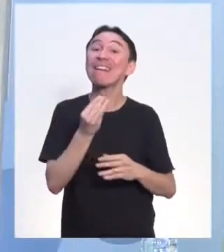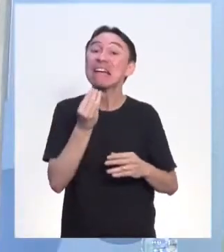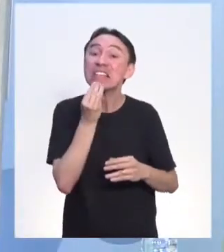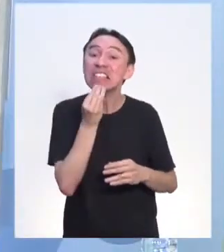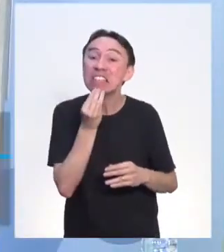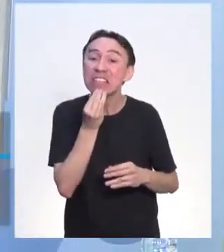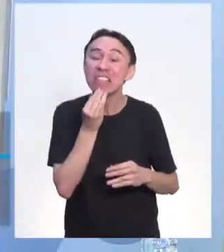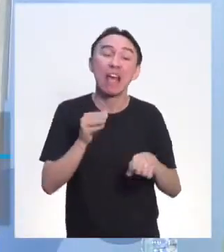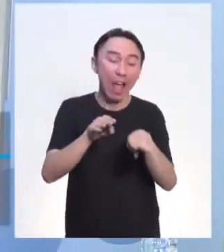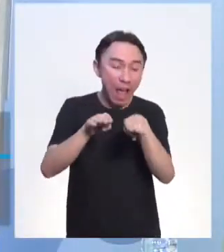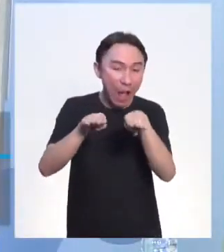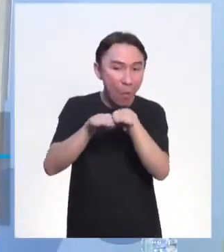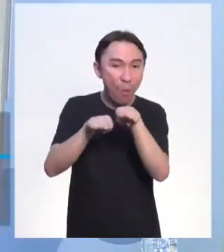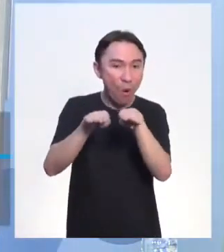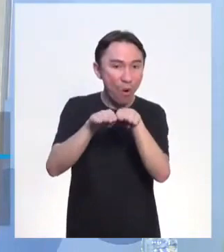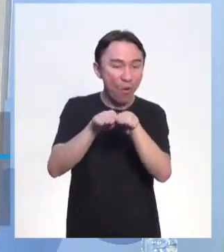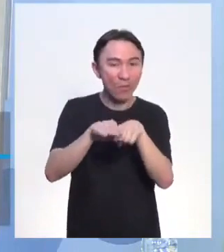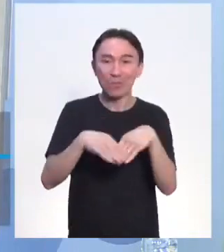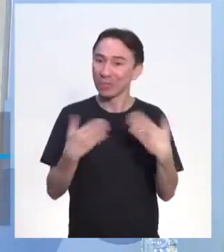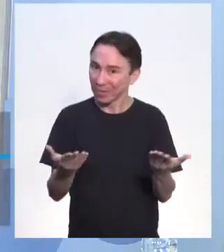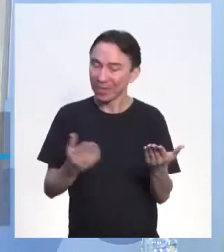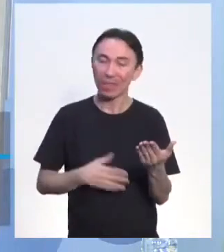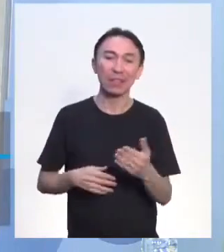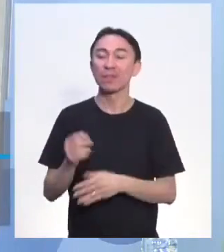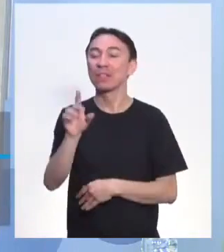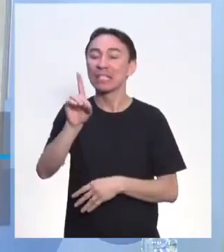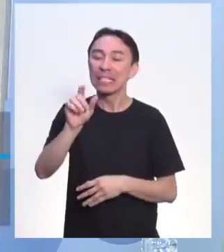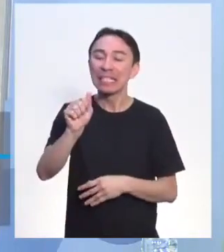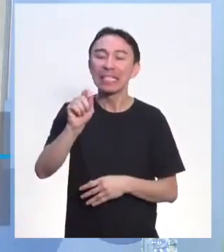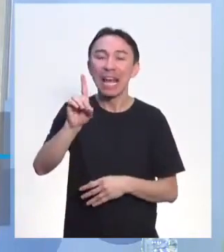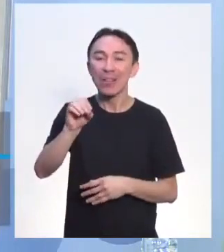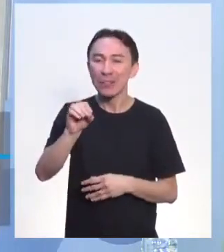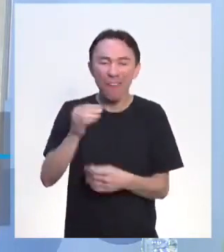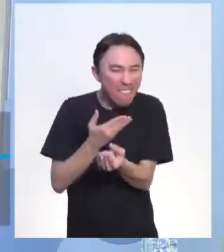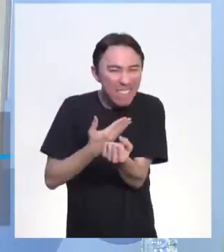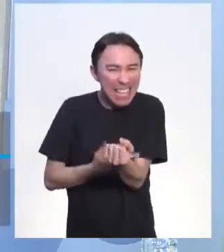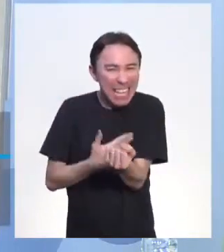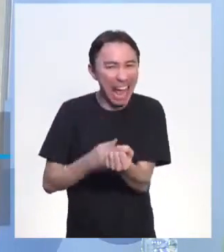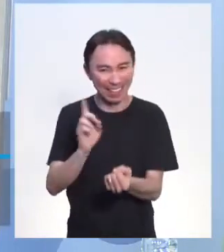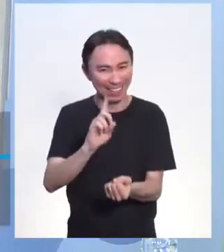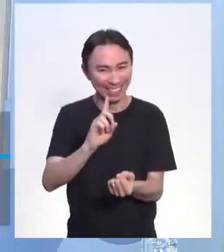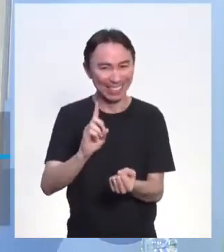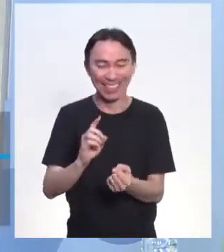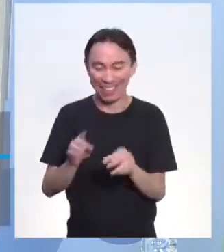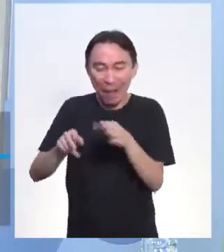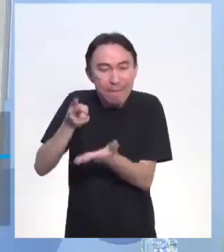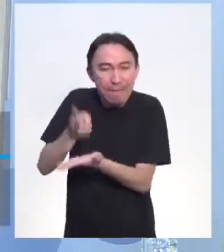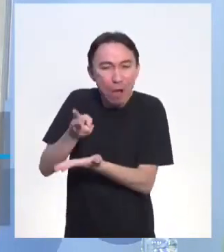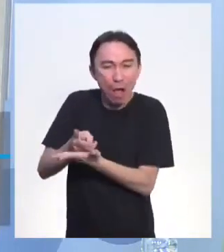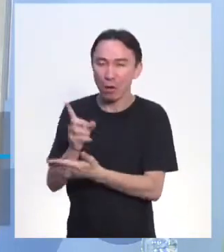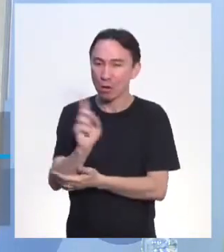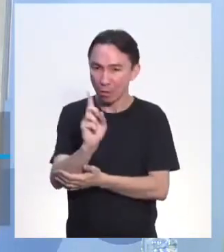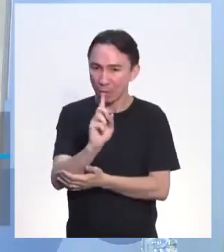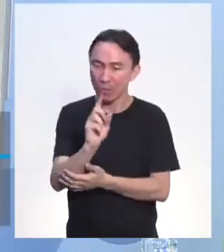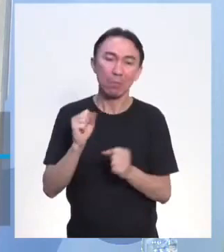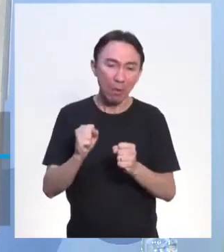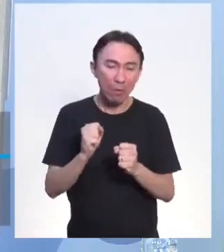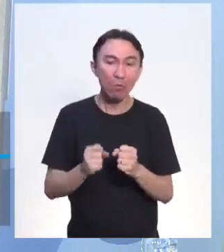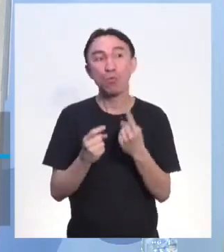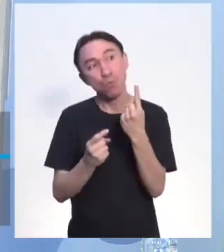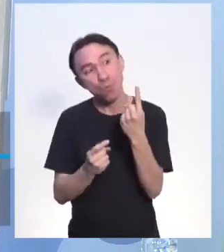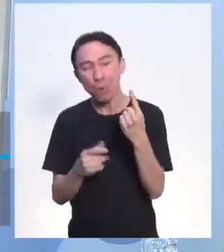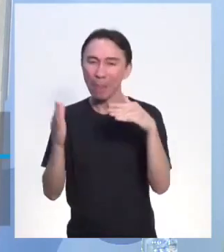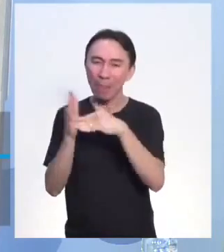mesma. Por isso que a gente fala que o dado não é viciado, então é um espaço equiprovável, tem a mesma chance de sair. Então, se você